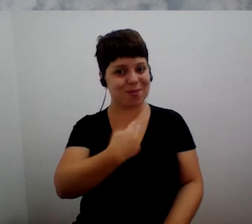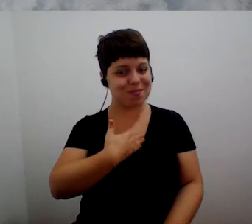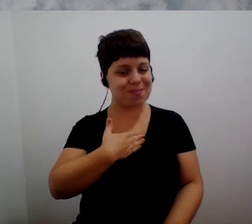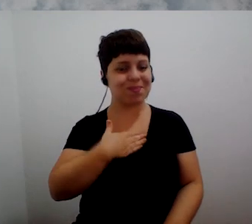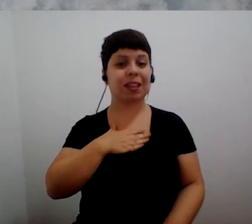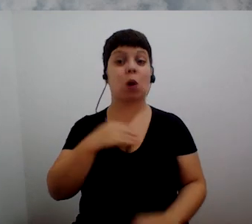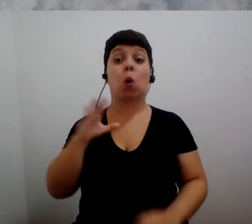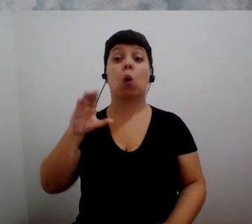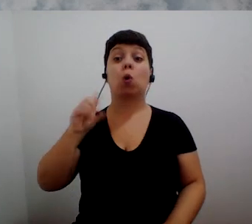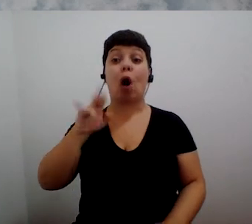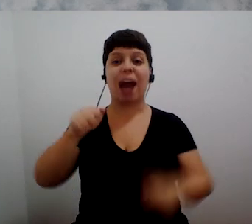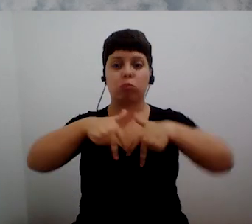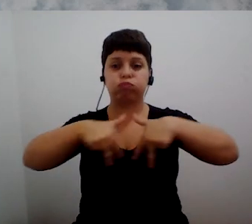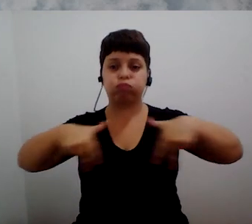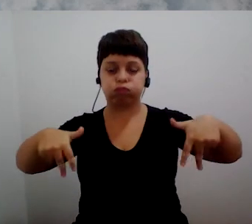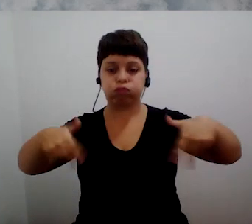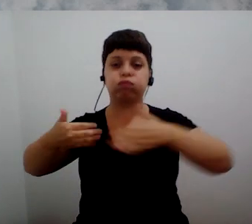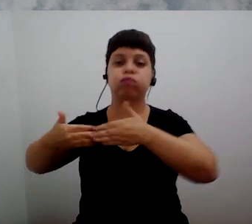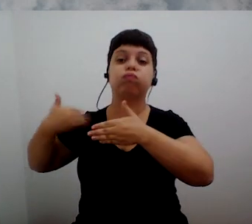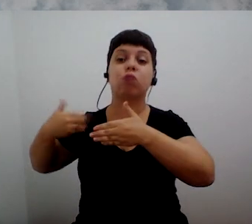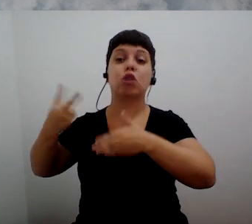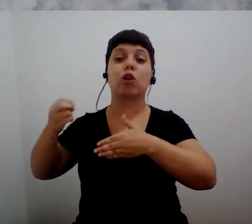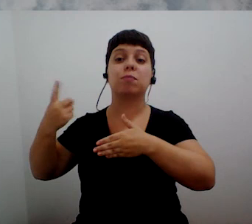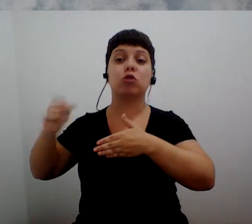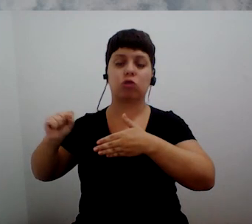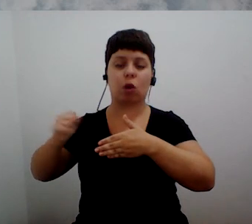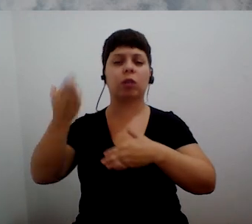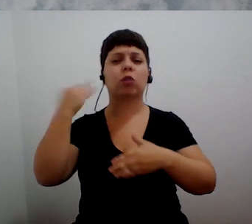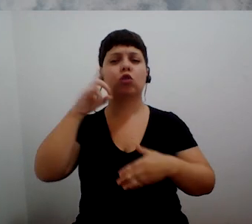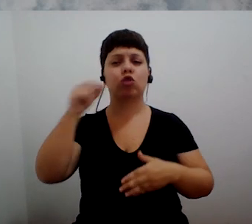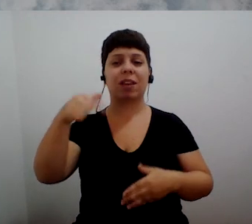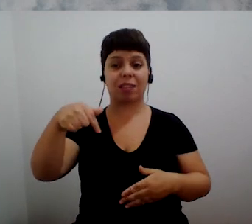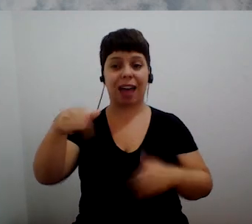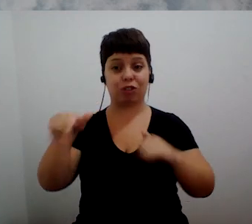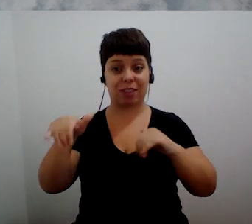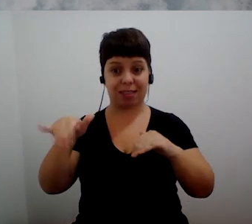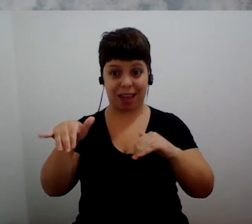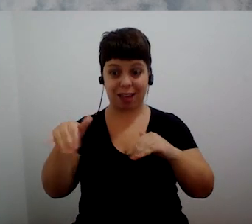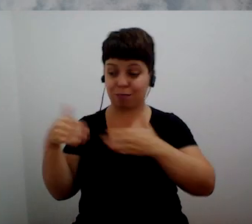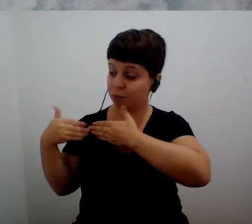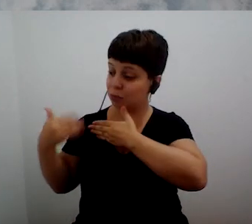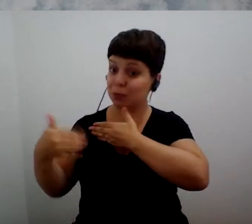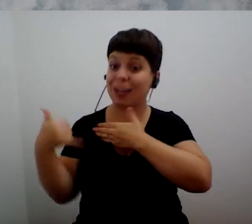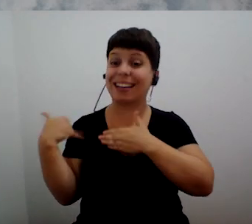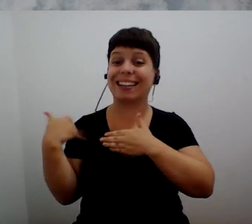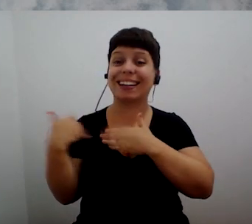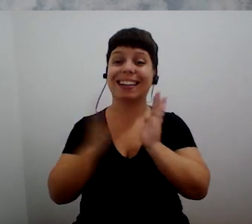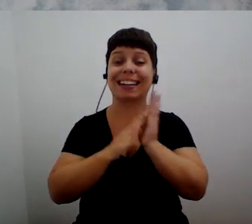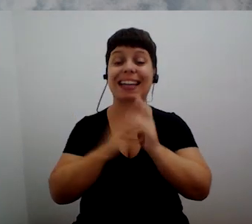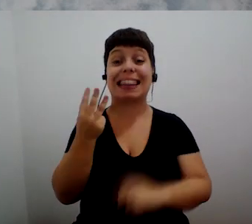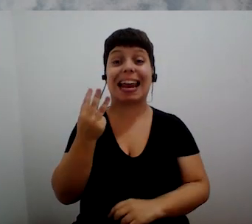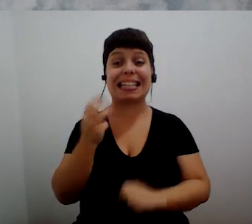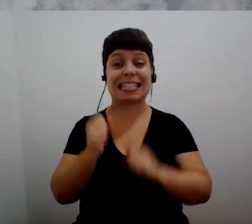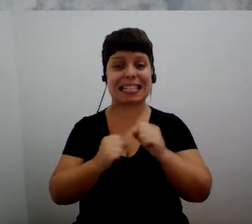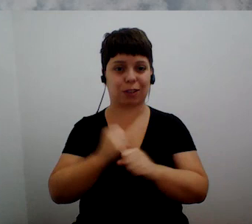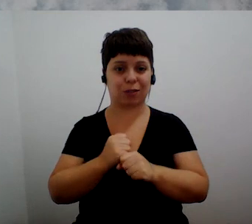eu. O coral existe desde 2018 e no último dia 7 de setembro completou 3 anos